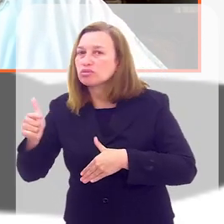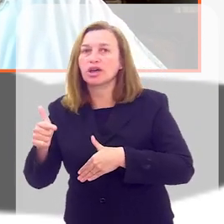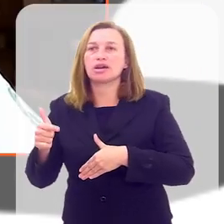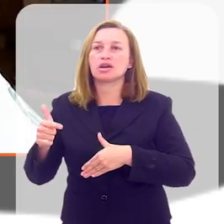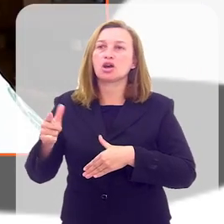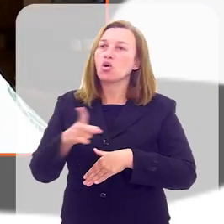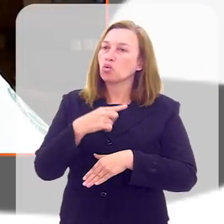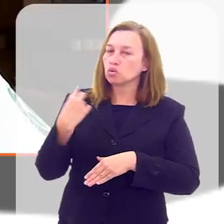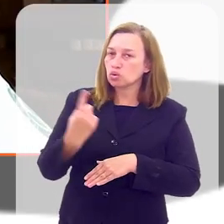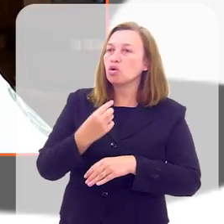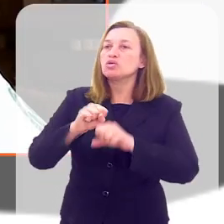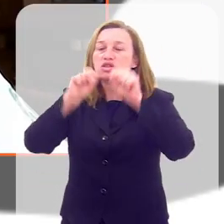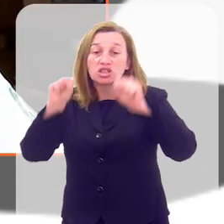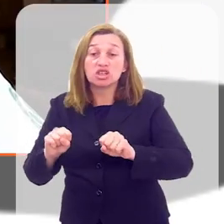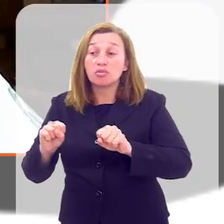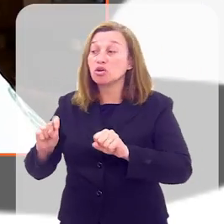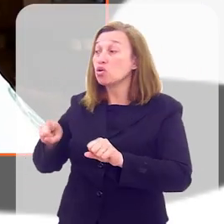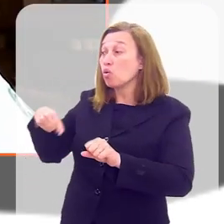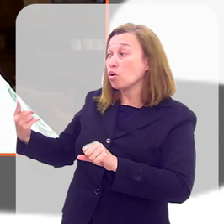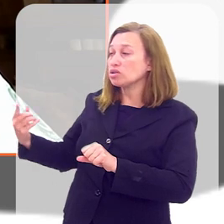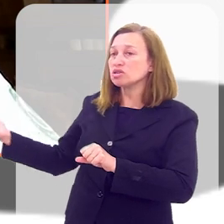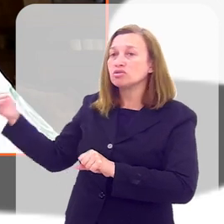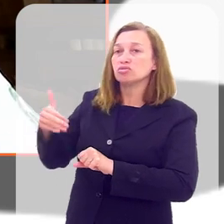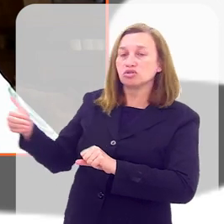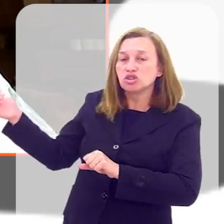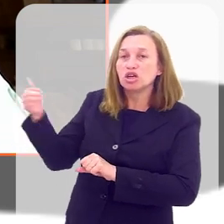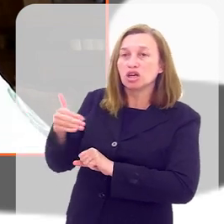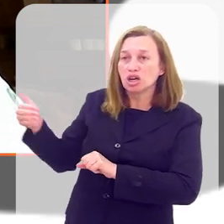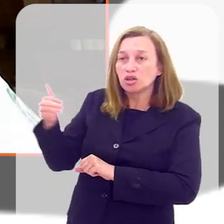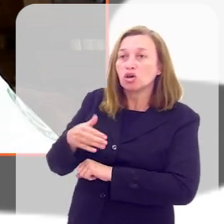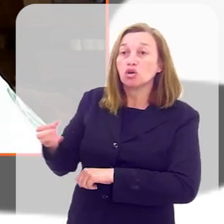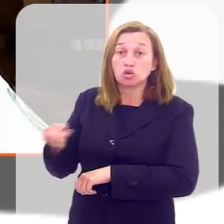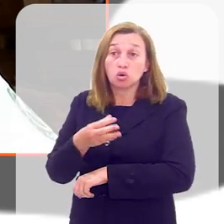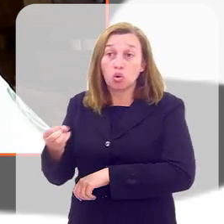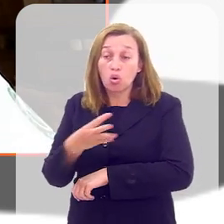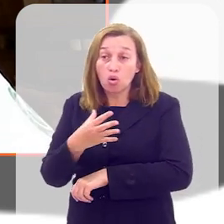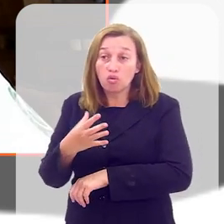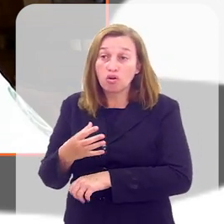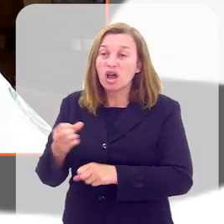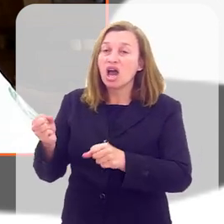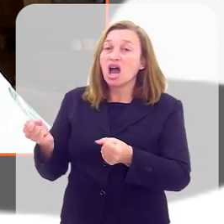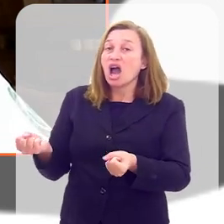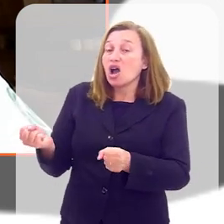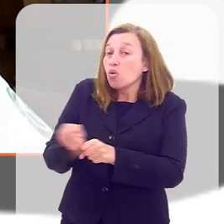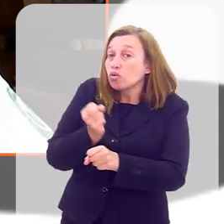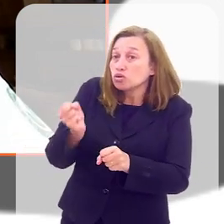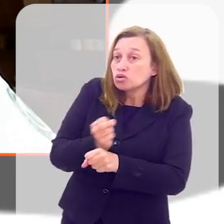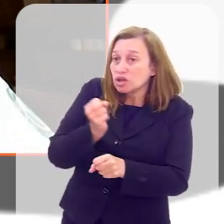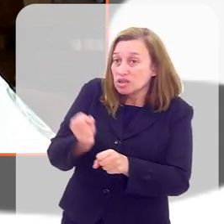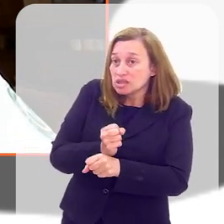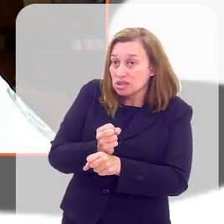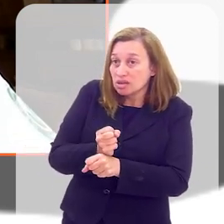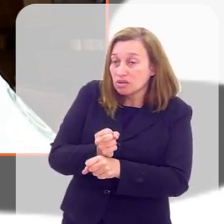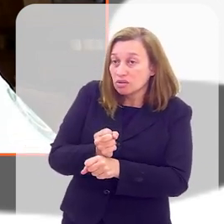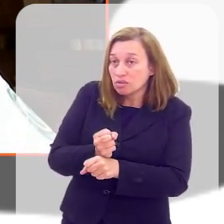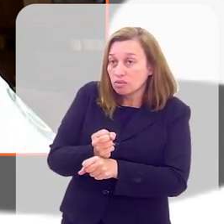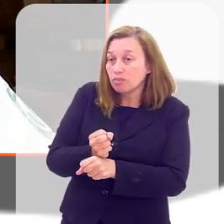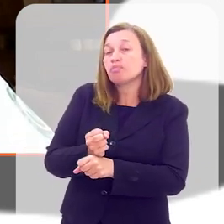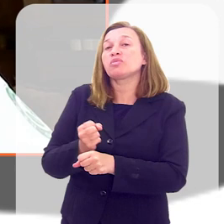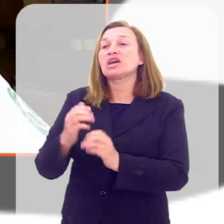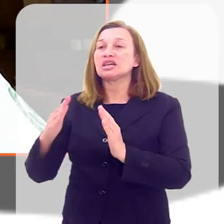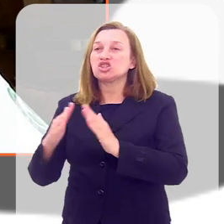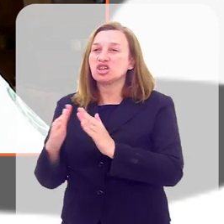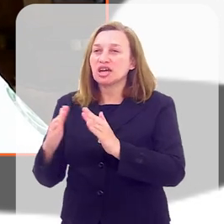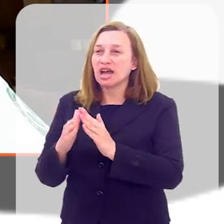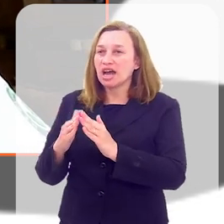isso não tem melhor dúvida nosso sistema é maiôs que estão vindo e outros mas a consoandularizada